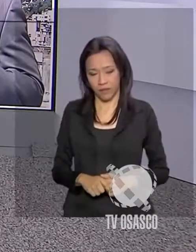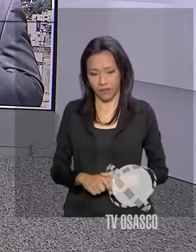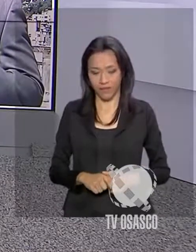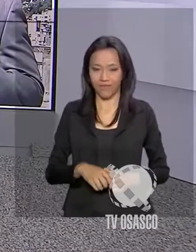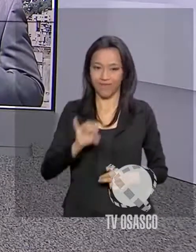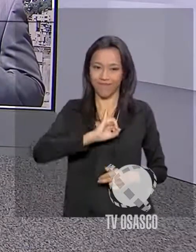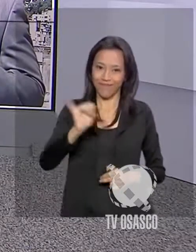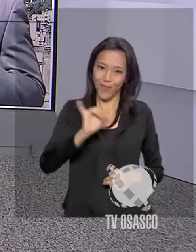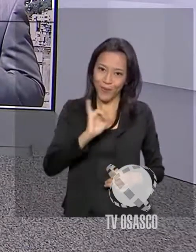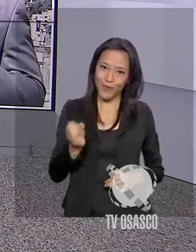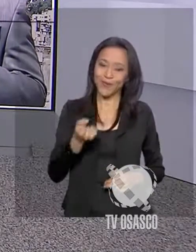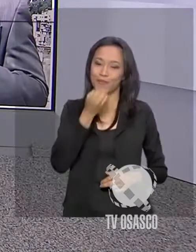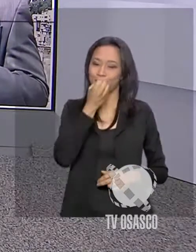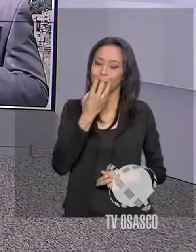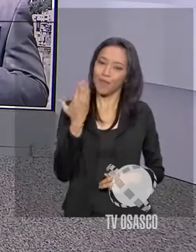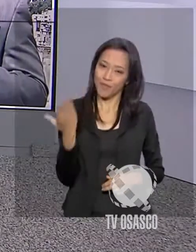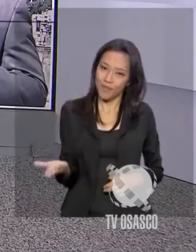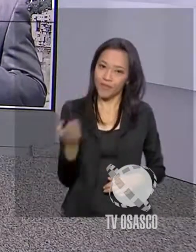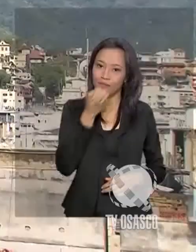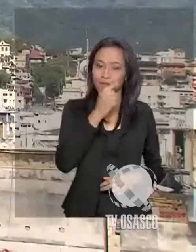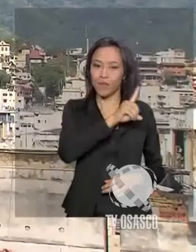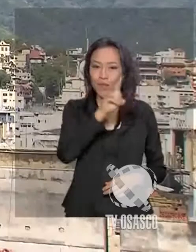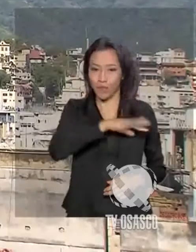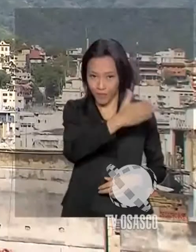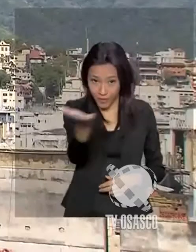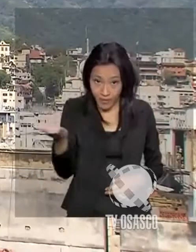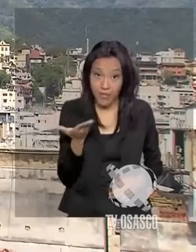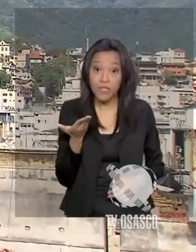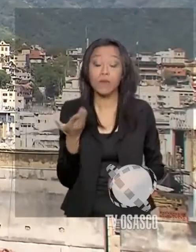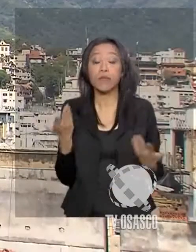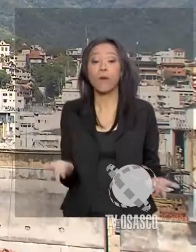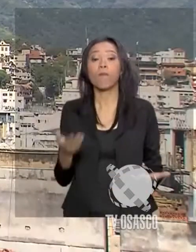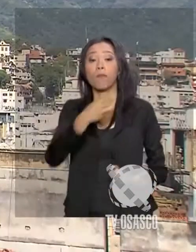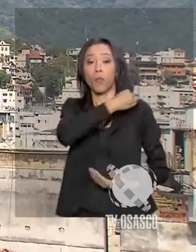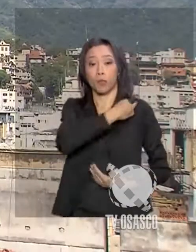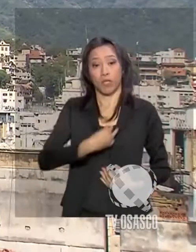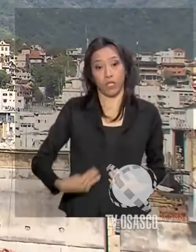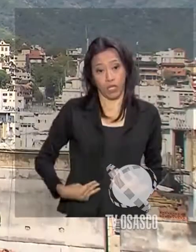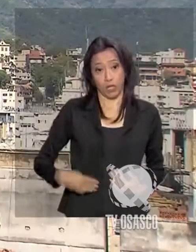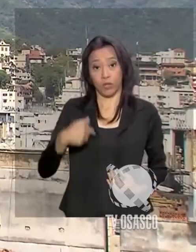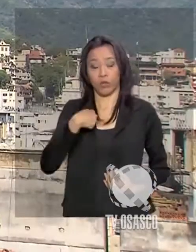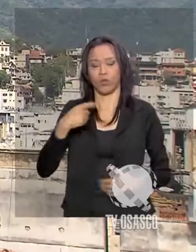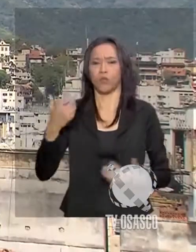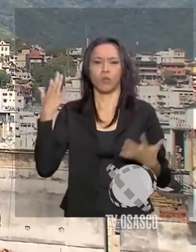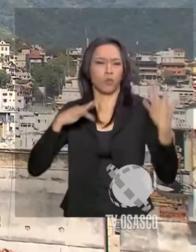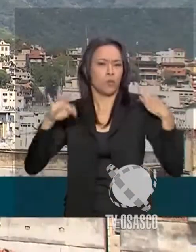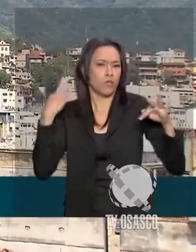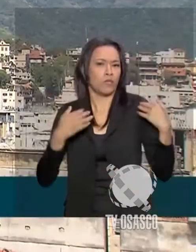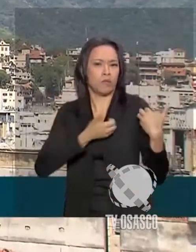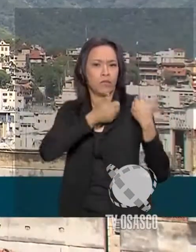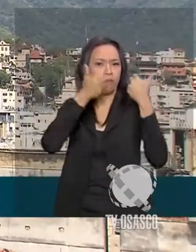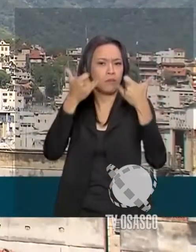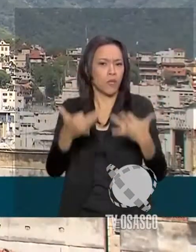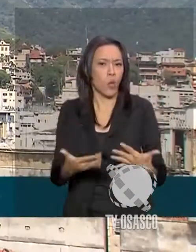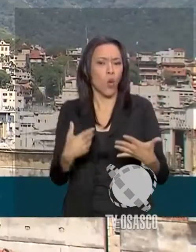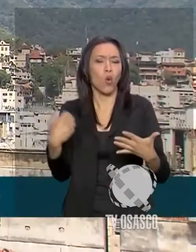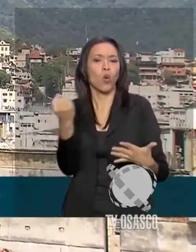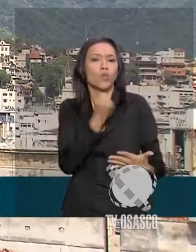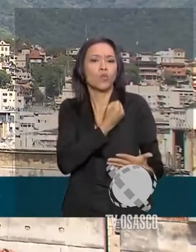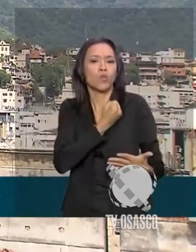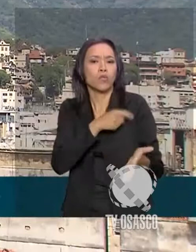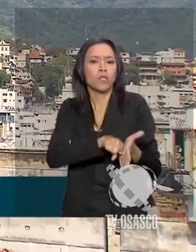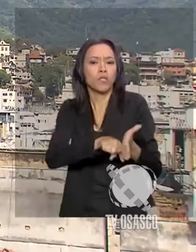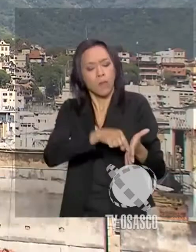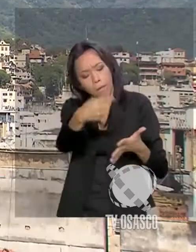Oi, Mara, bom dia para você, bom dia a todos. Pelo Twitter, ministro do Turismo, Marcelo Álvaro Antônio, tem destacado os números do setor no Brasil,